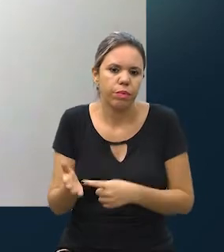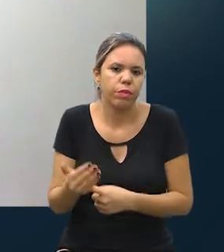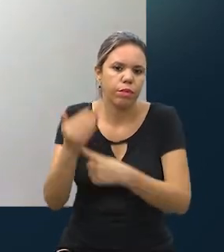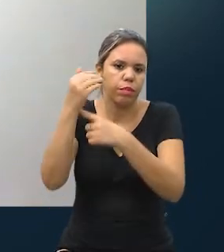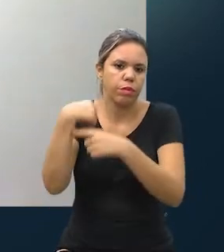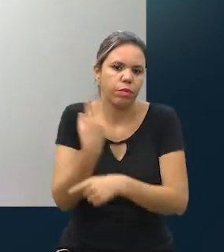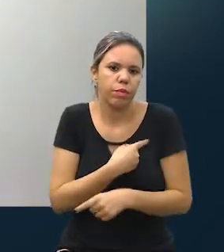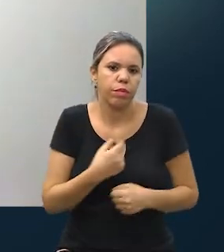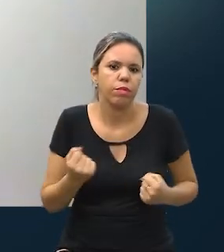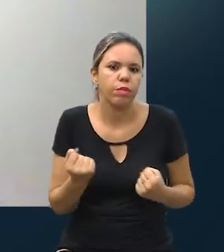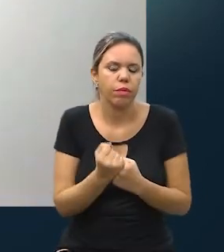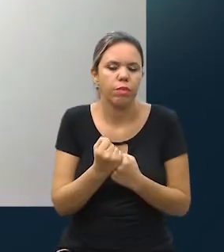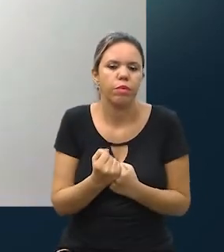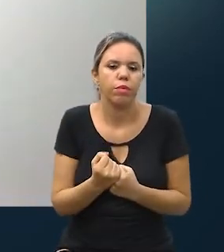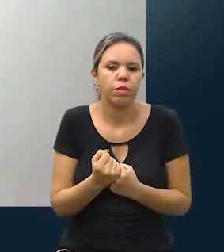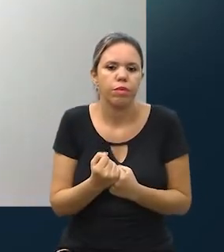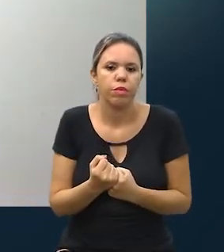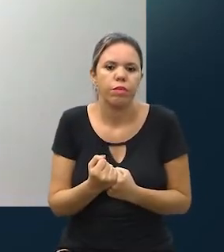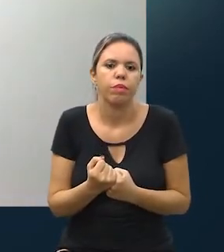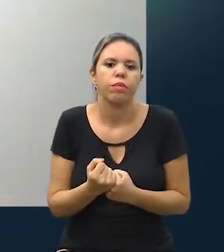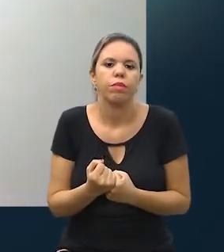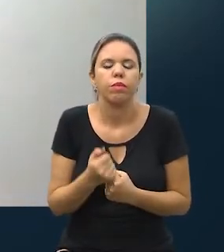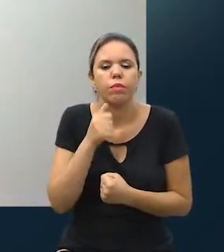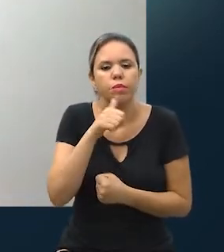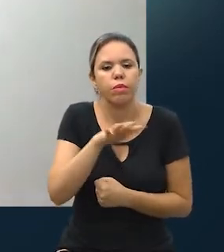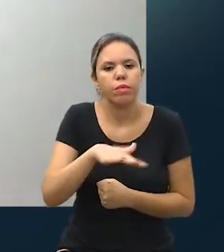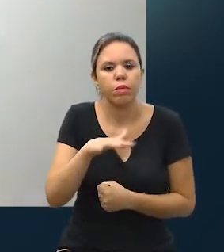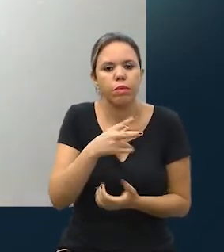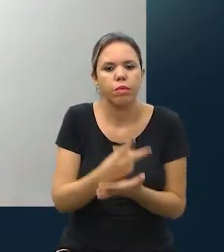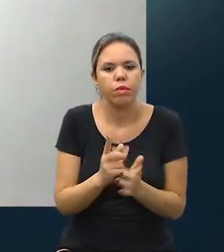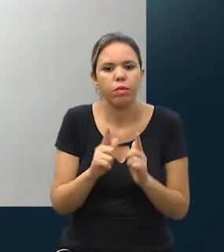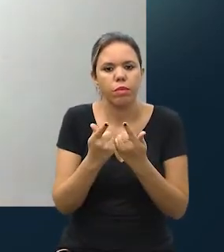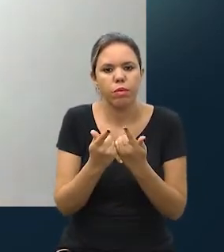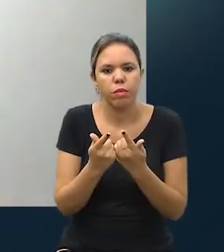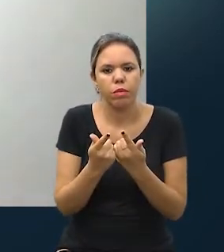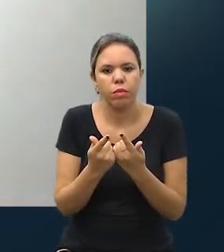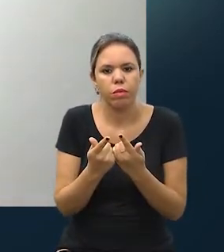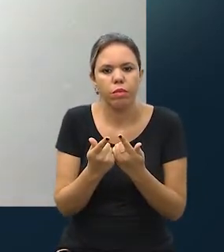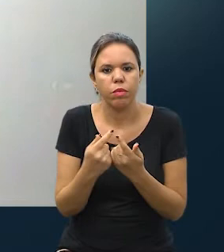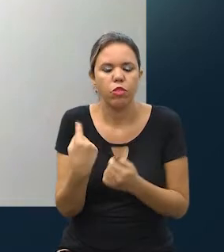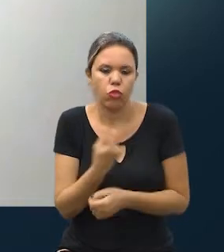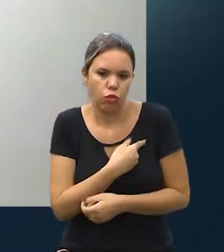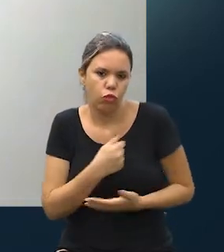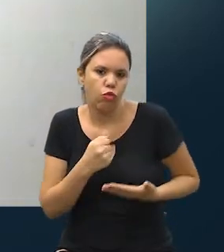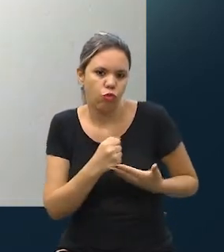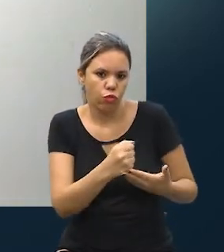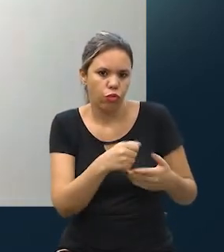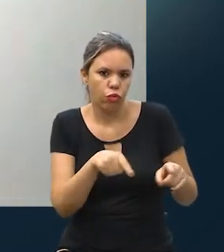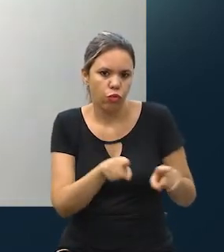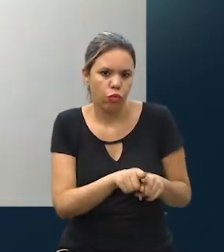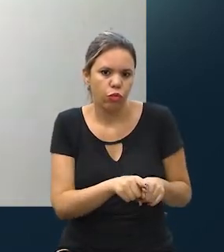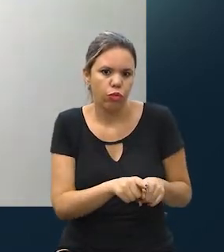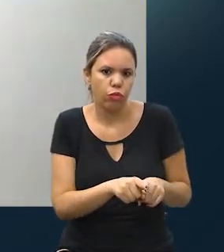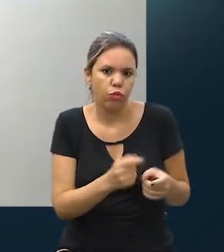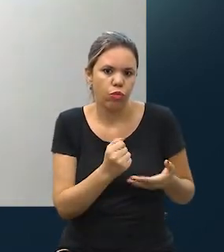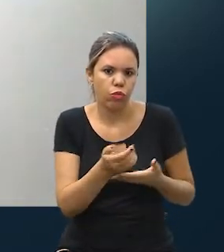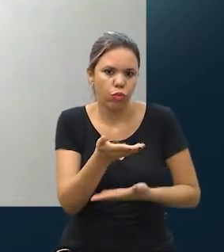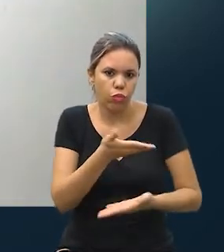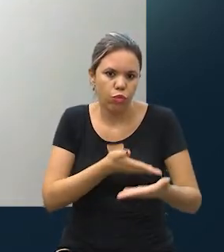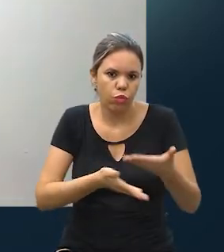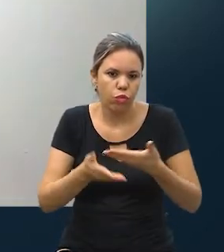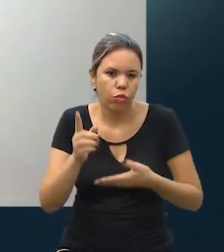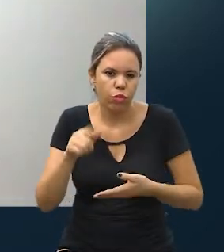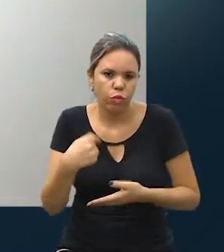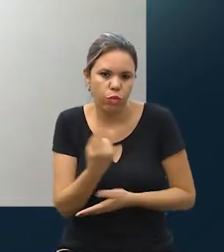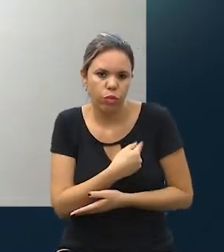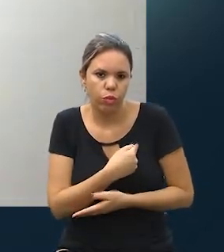tecnologia a nosso favor e coloca essas mulheres do mesmo grupo para não só a gente ajudá-las, mas que uma ajude a outra, porque é assim